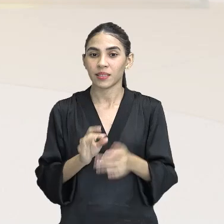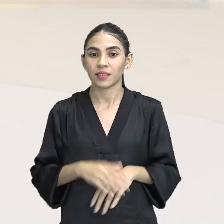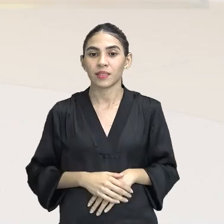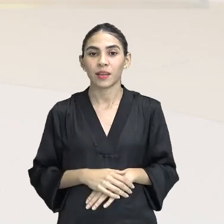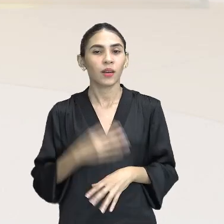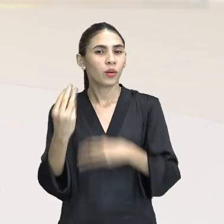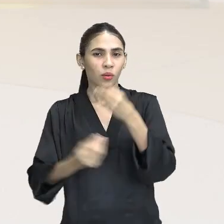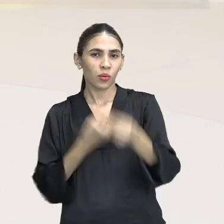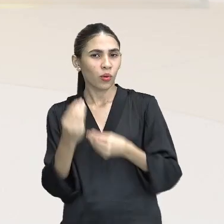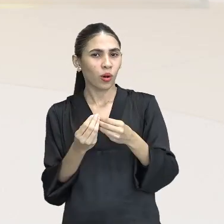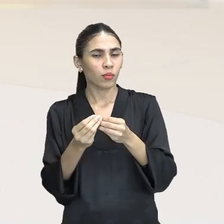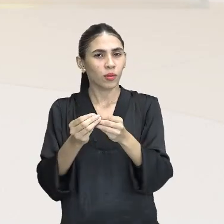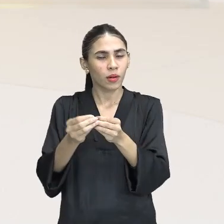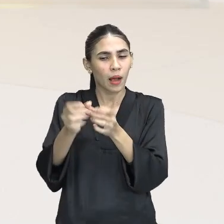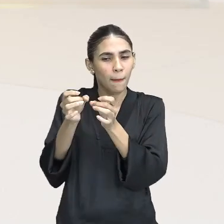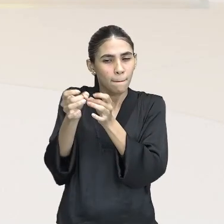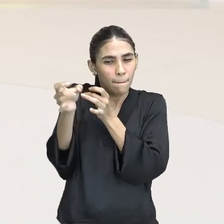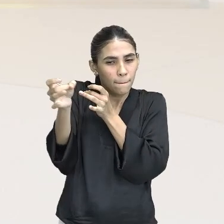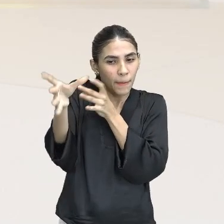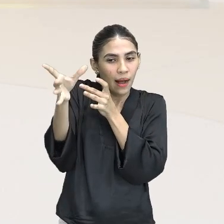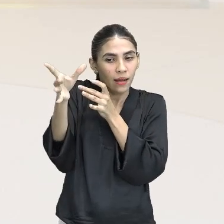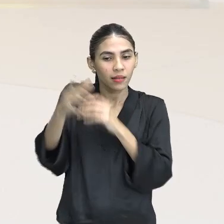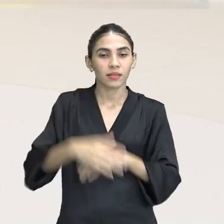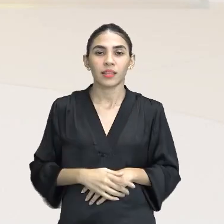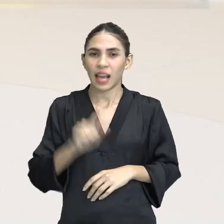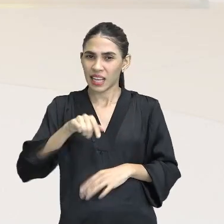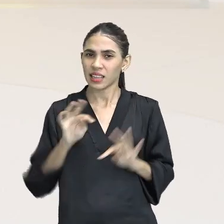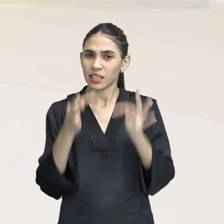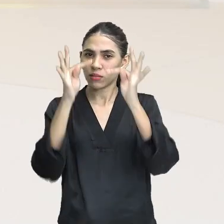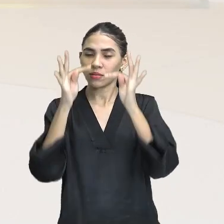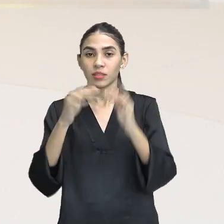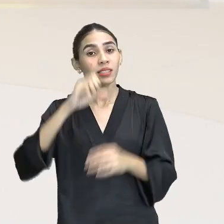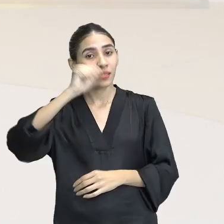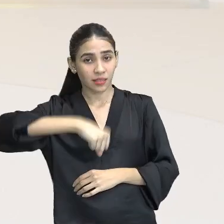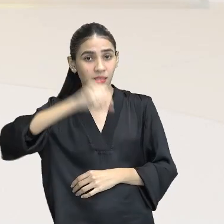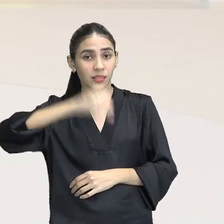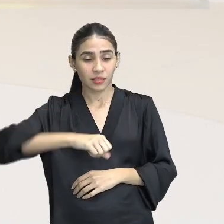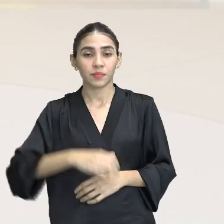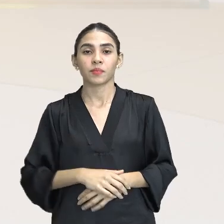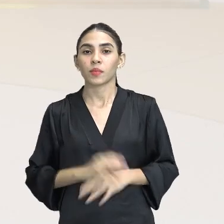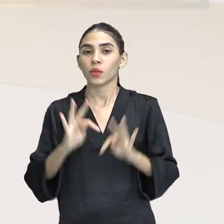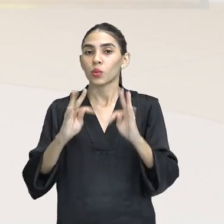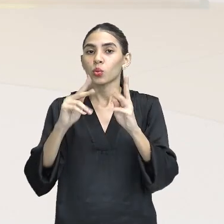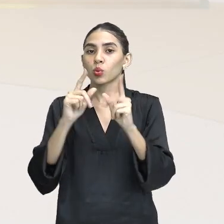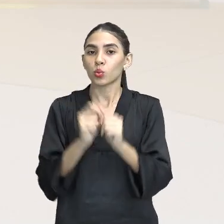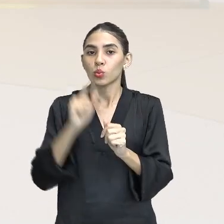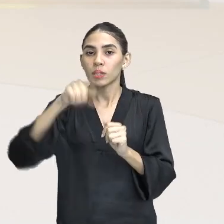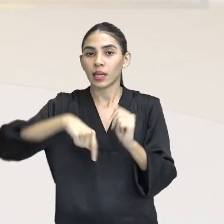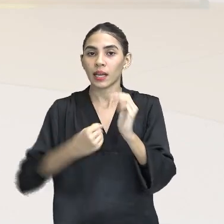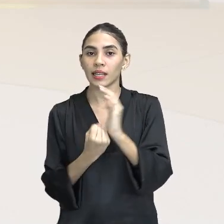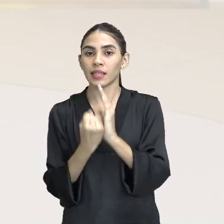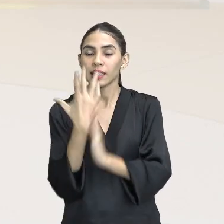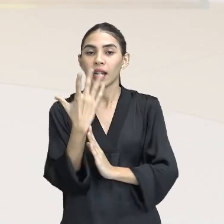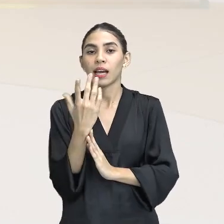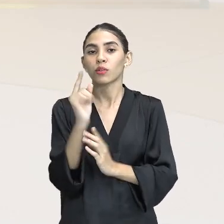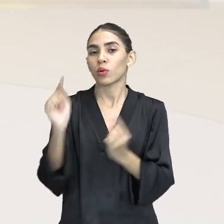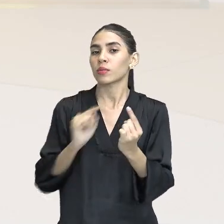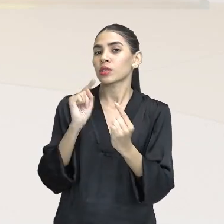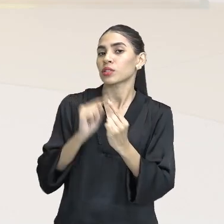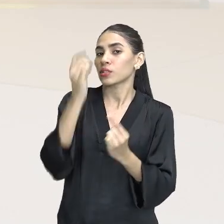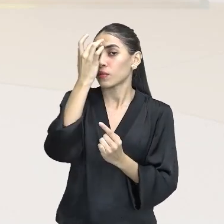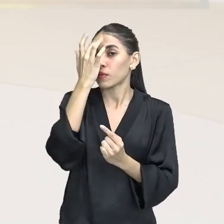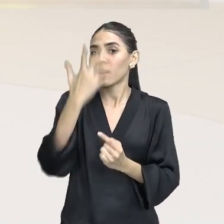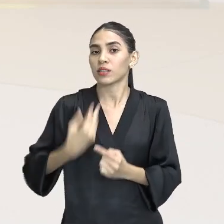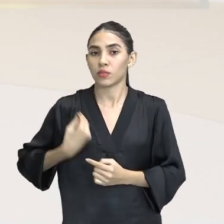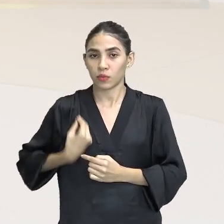como assim um arco e flecha tecnológico? Sim, é tecnológico. Tudo aquilo que é criado para facilitar a